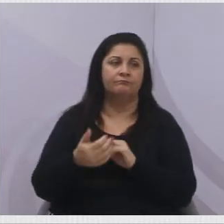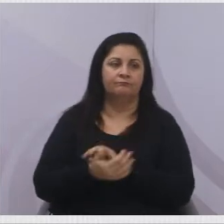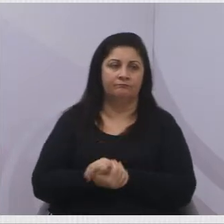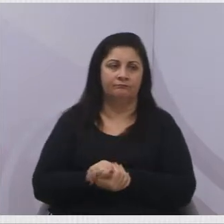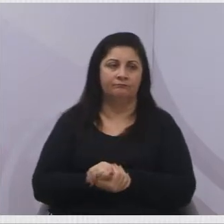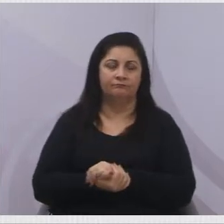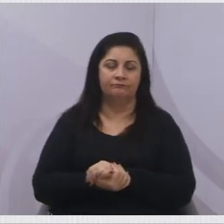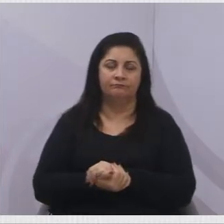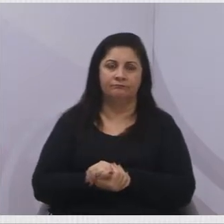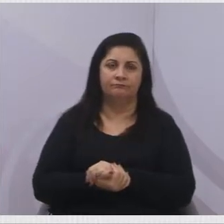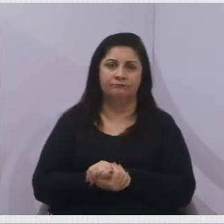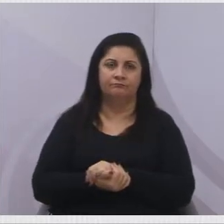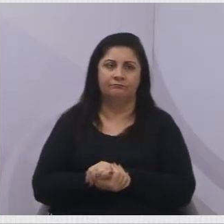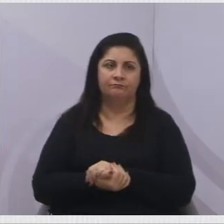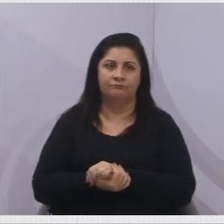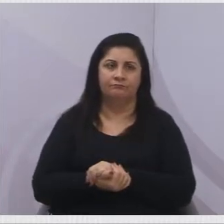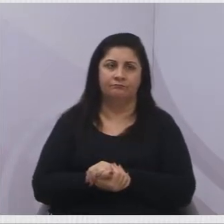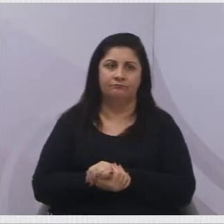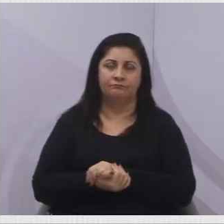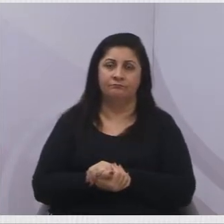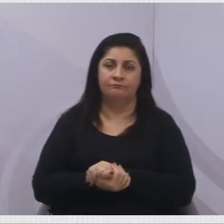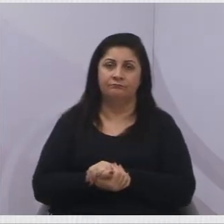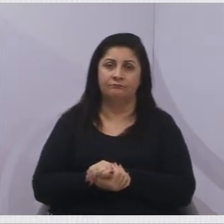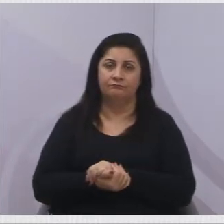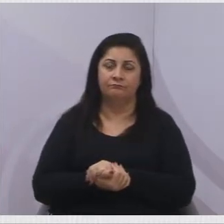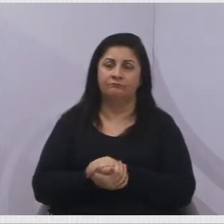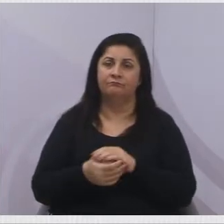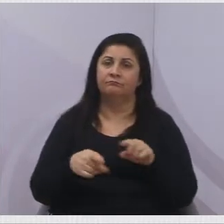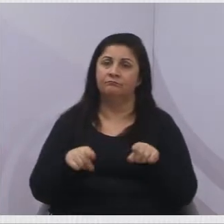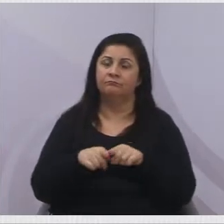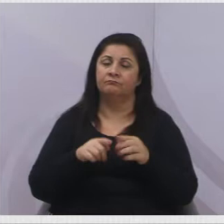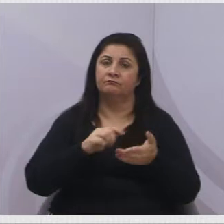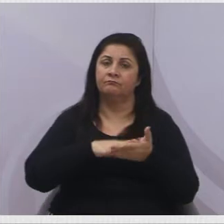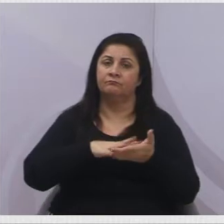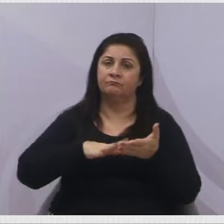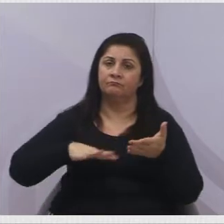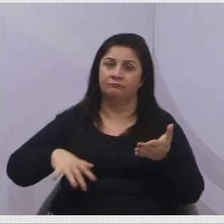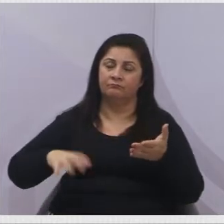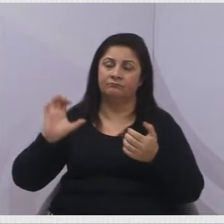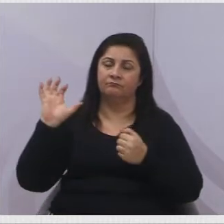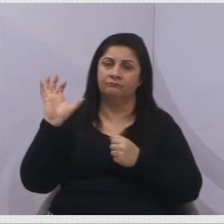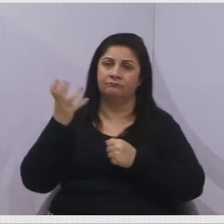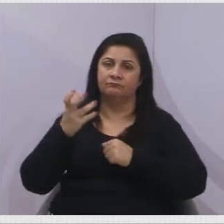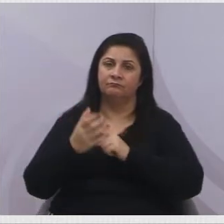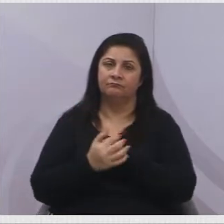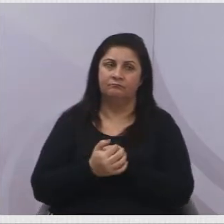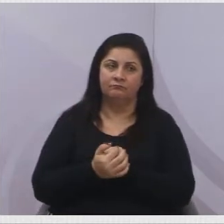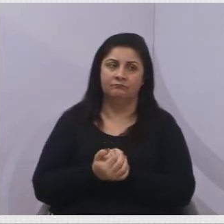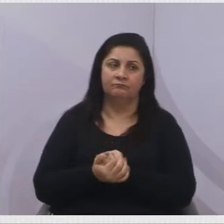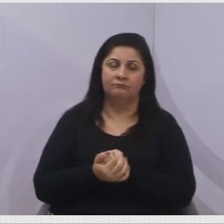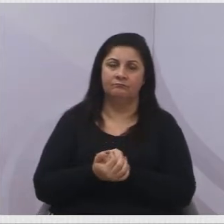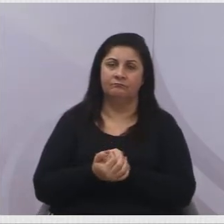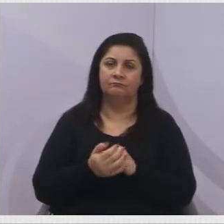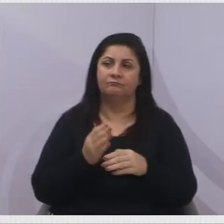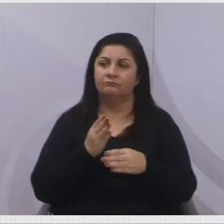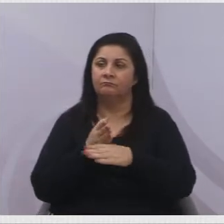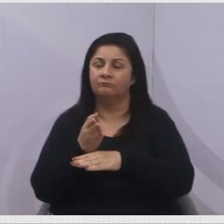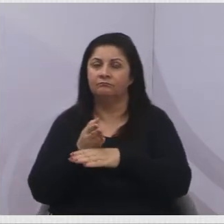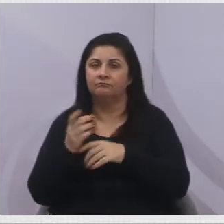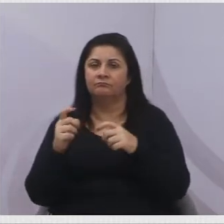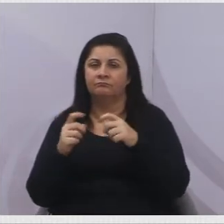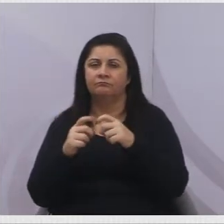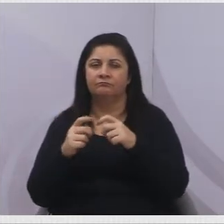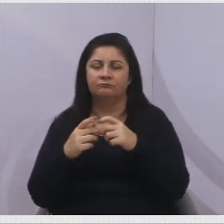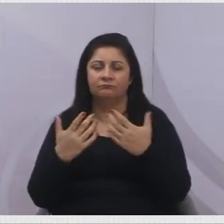Com relação ainda ao Melhor em Casa, algumas atividades realizadas, como consulta domiciliar do